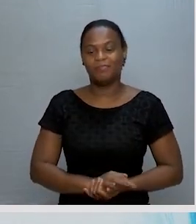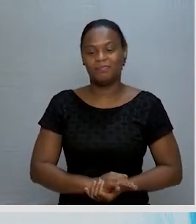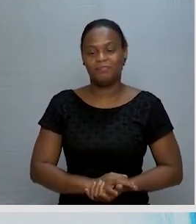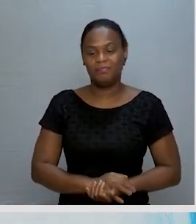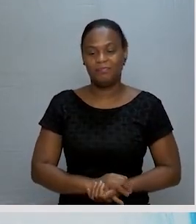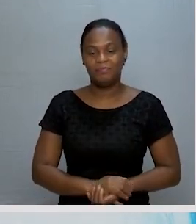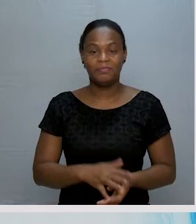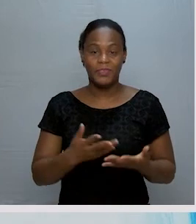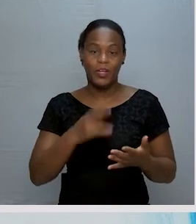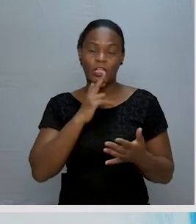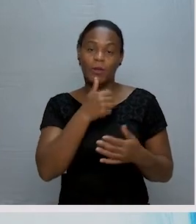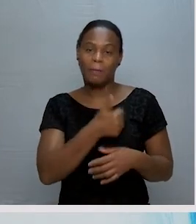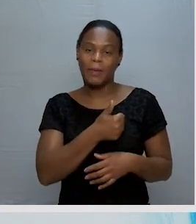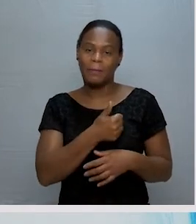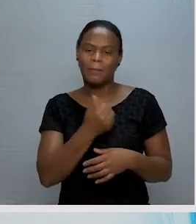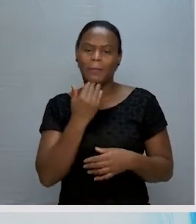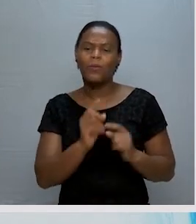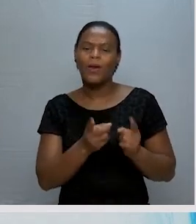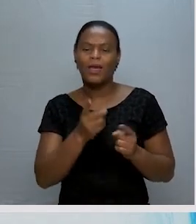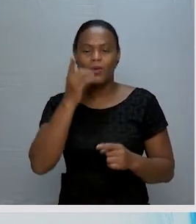Vamos ver a resposta da linha B. Foi pedido o quê?